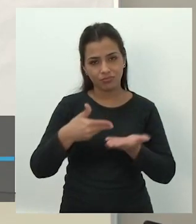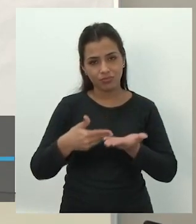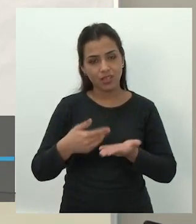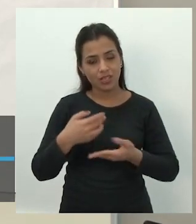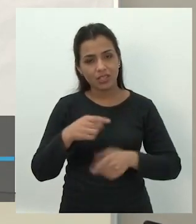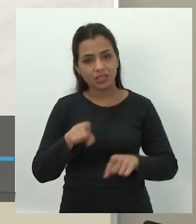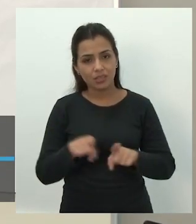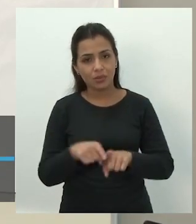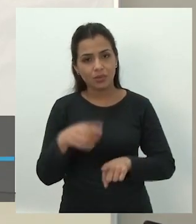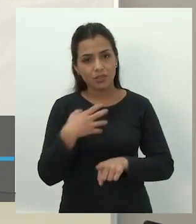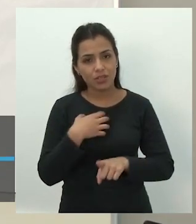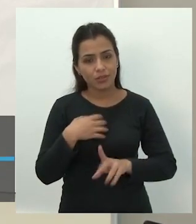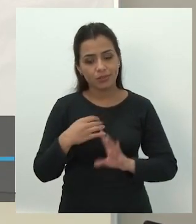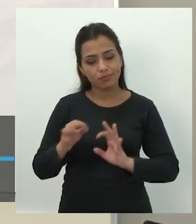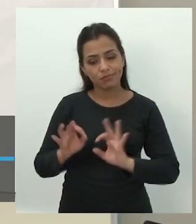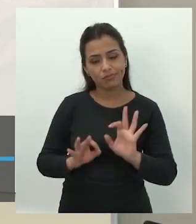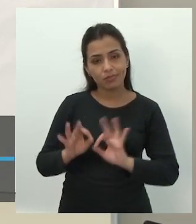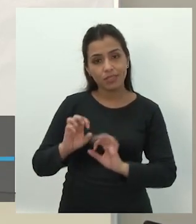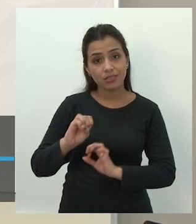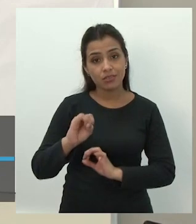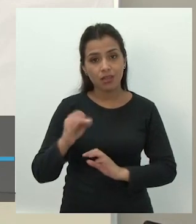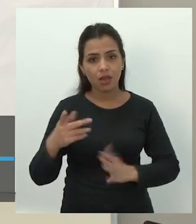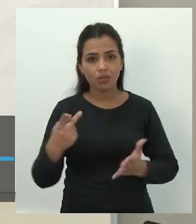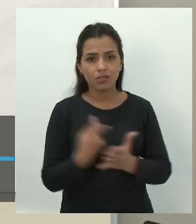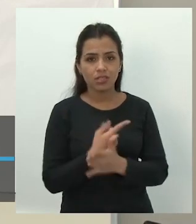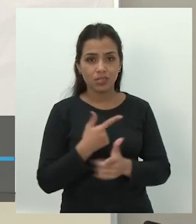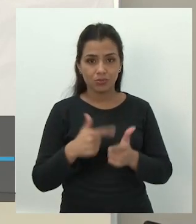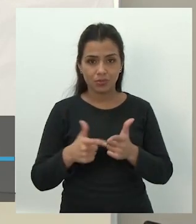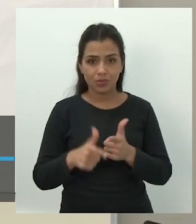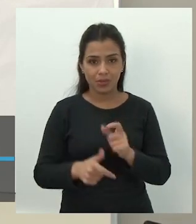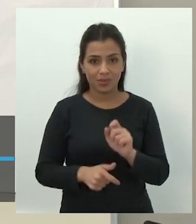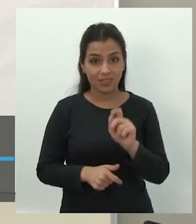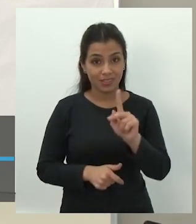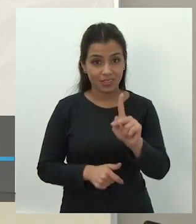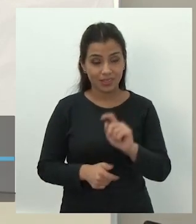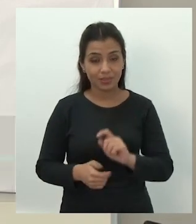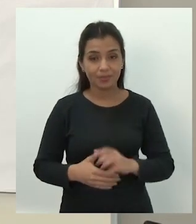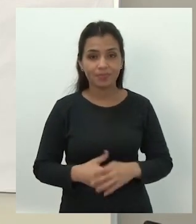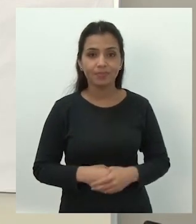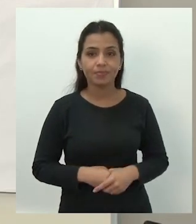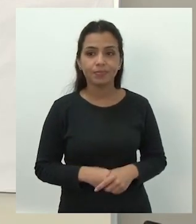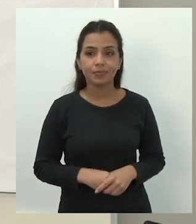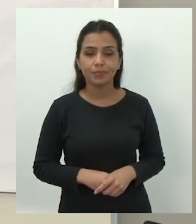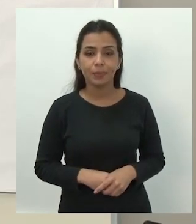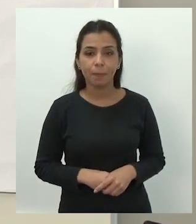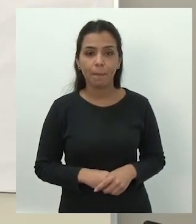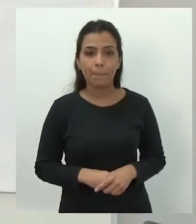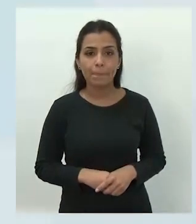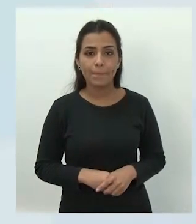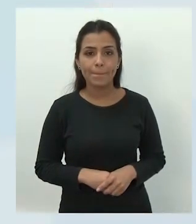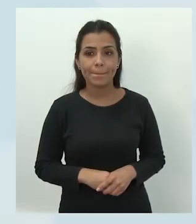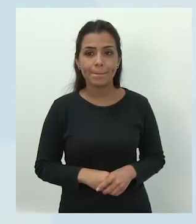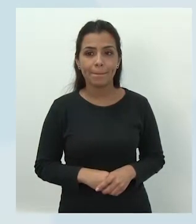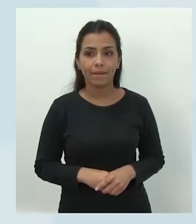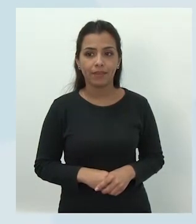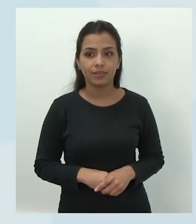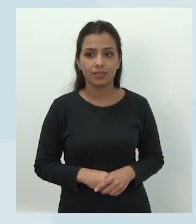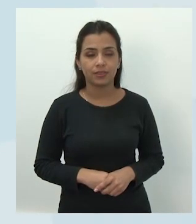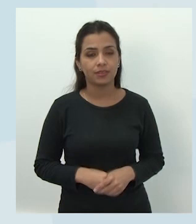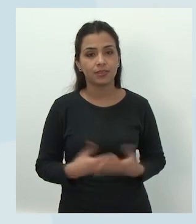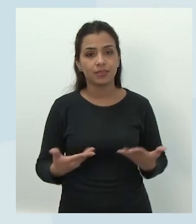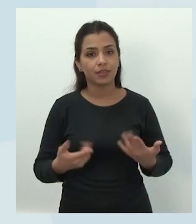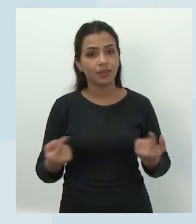uma ajustadinha se acontecer algum imprevisto, certo? Vamos lá. Então, nós temos aqui um 5º desafio para